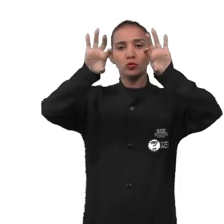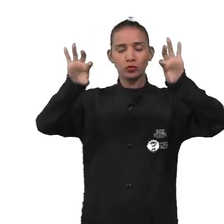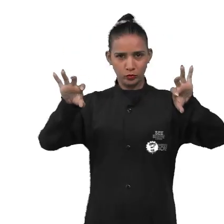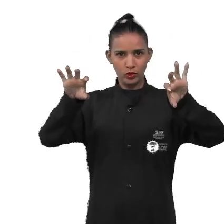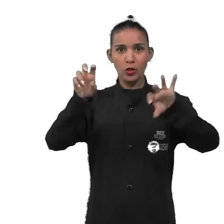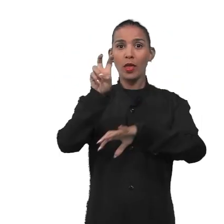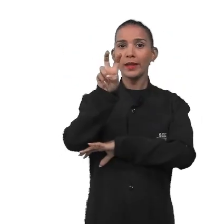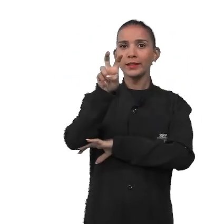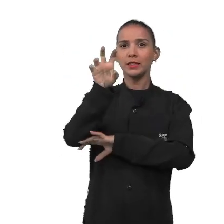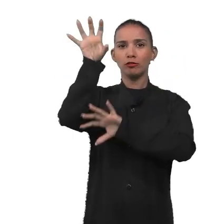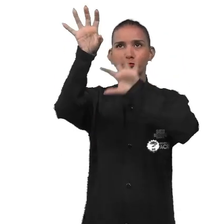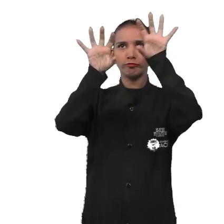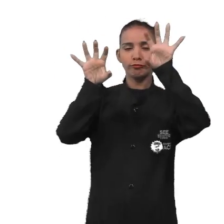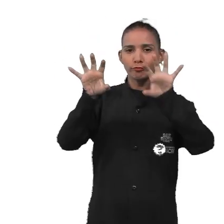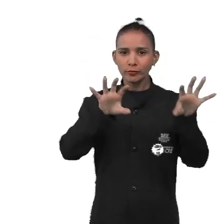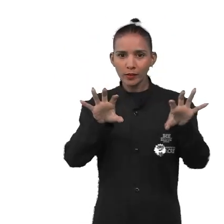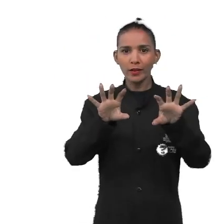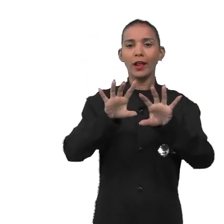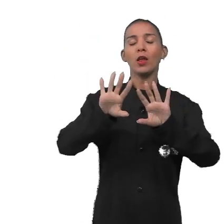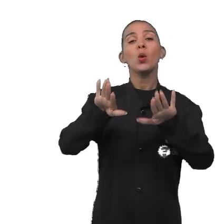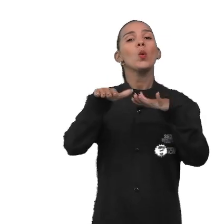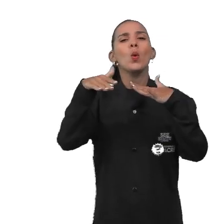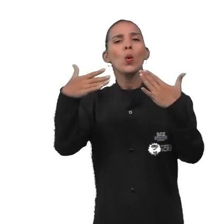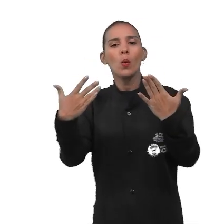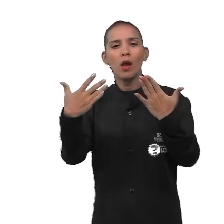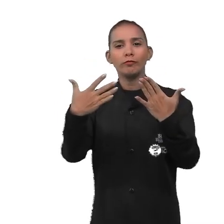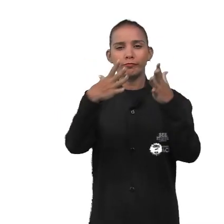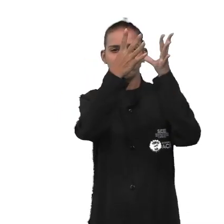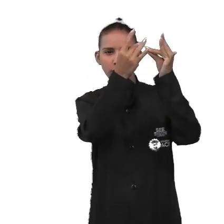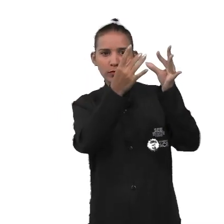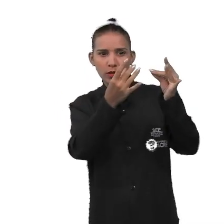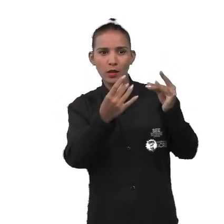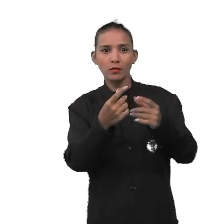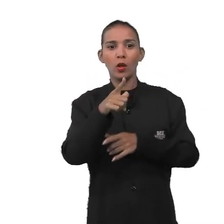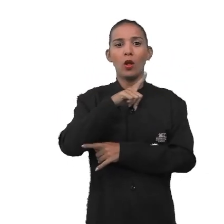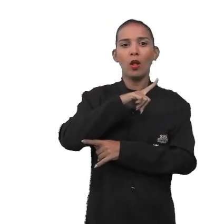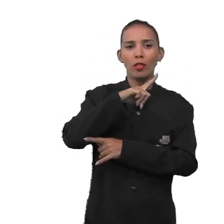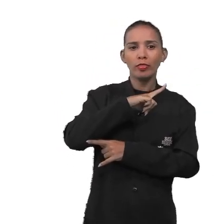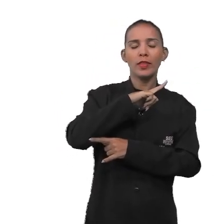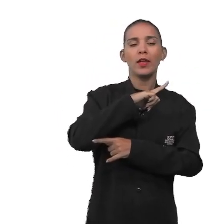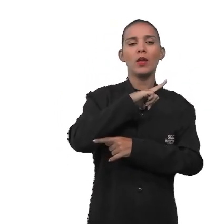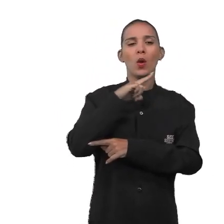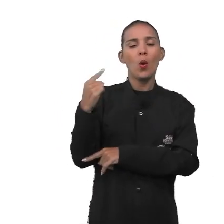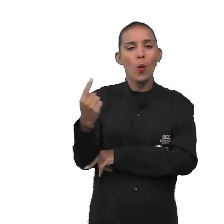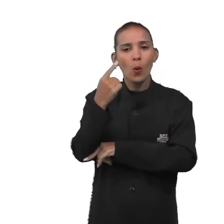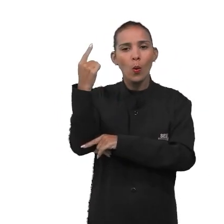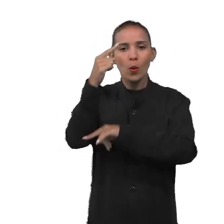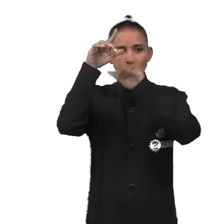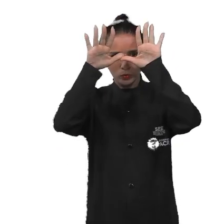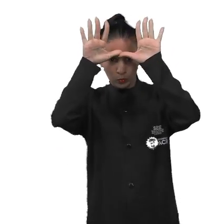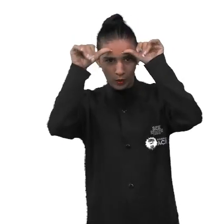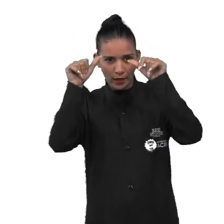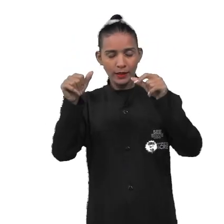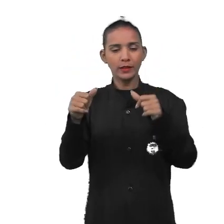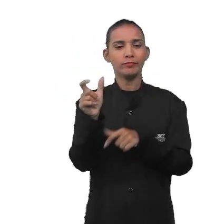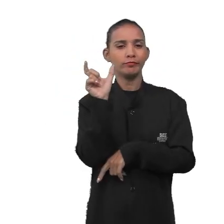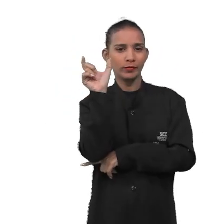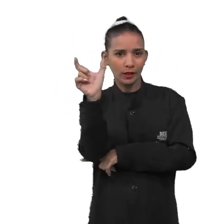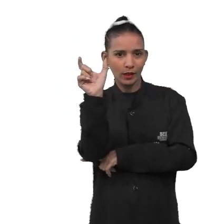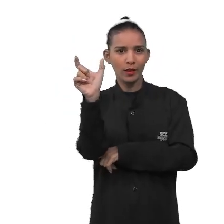essas regionais de desenvolvimento? Começando pelo Alto Acre, Baixo